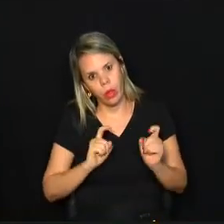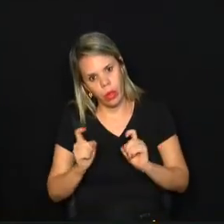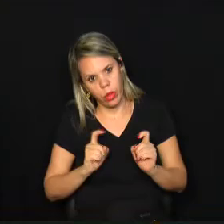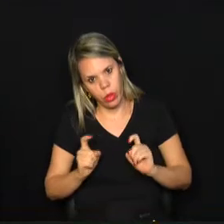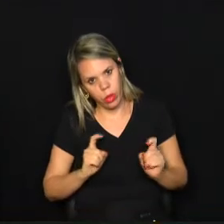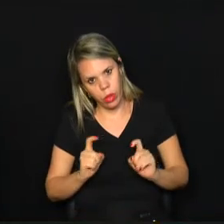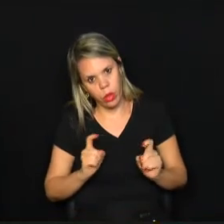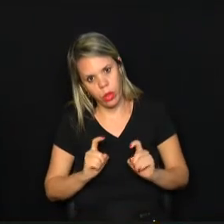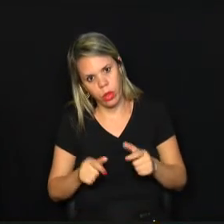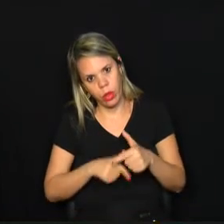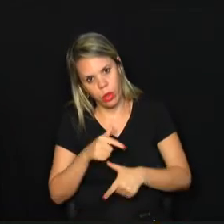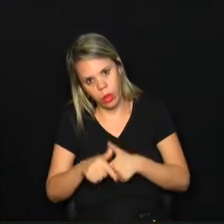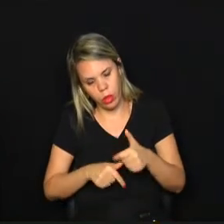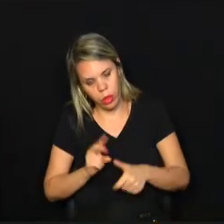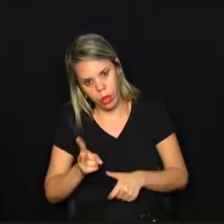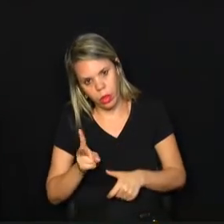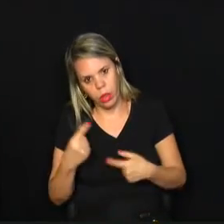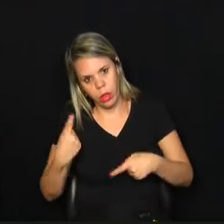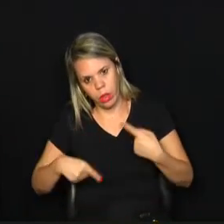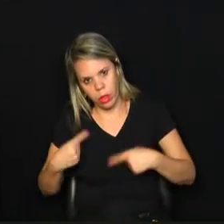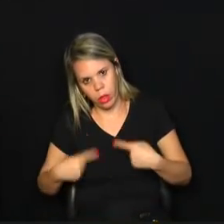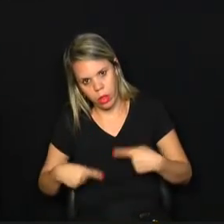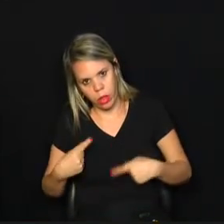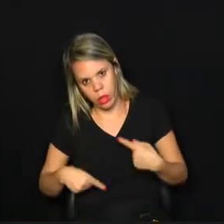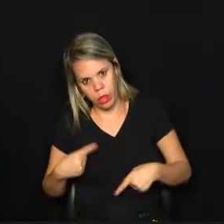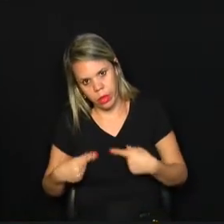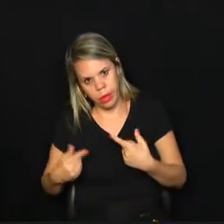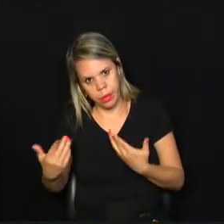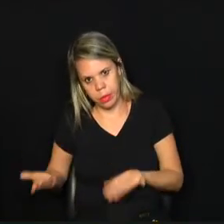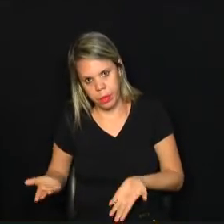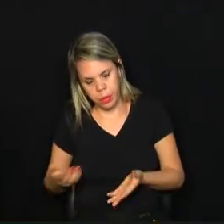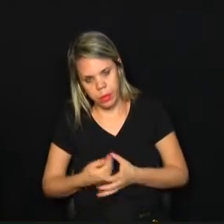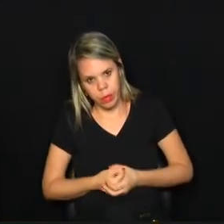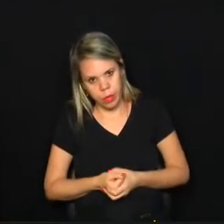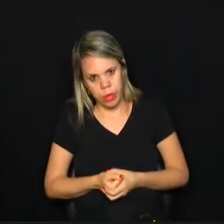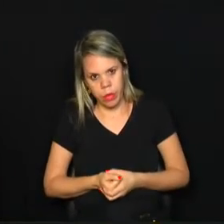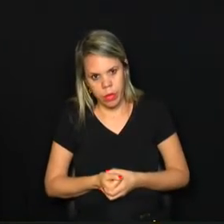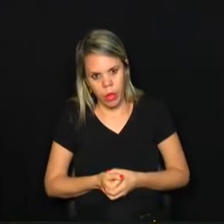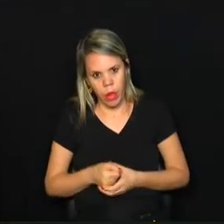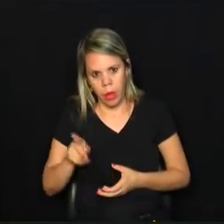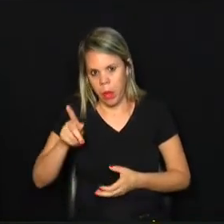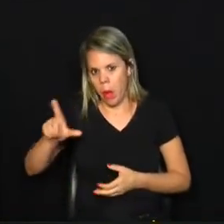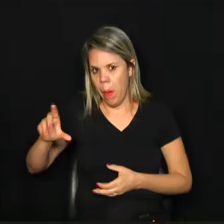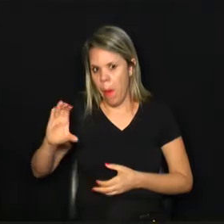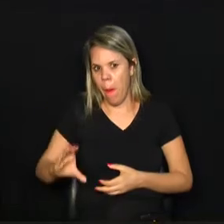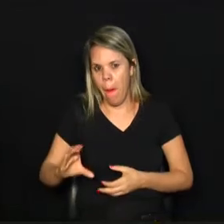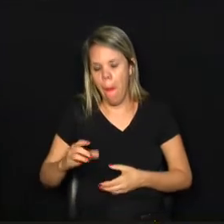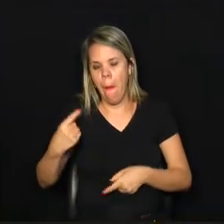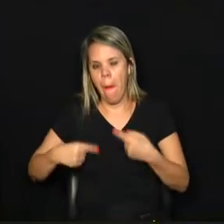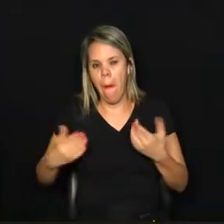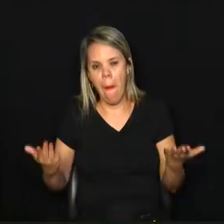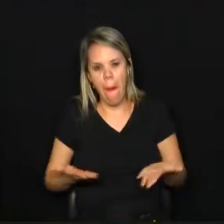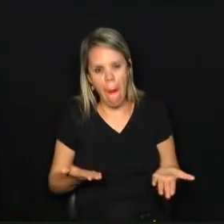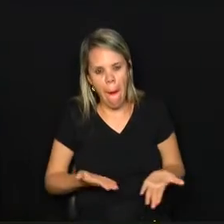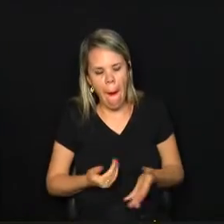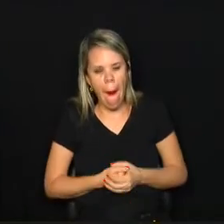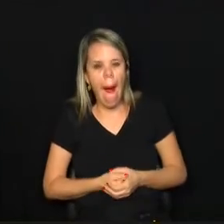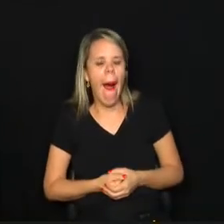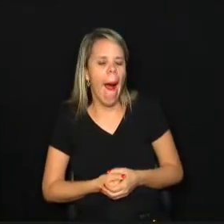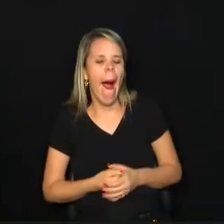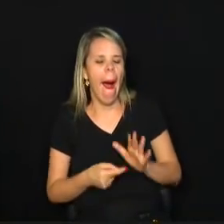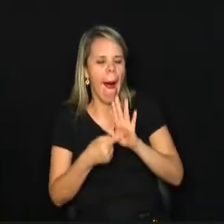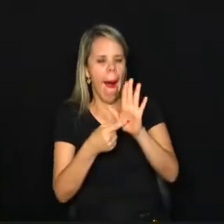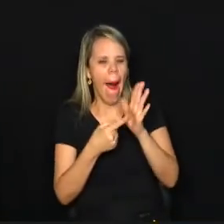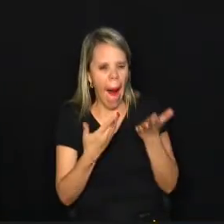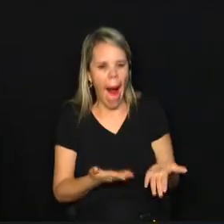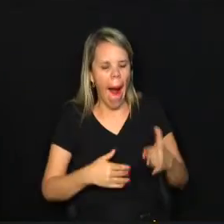nosso staff, temos discutido. Essa PLC que nós estamos discutindo hoje está sendo